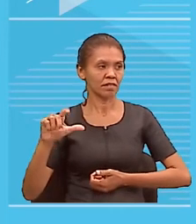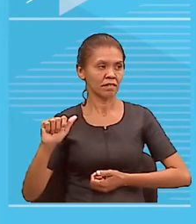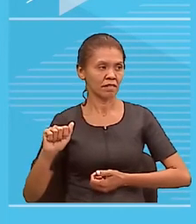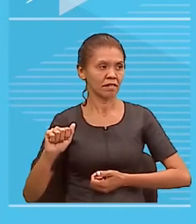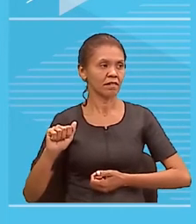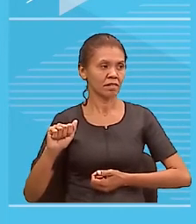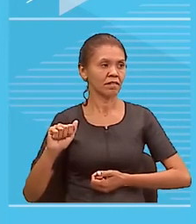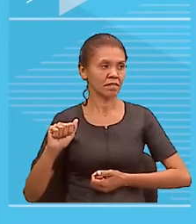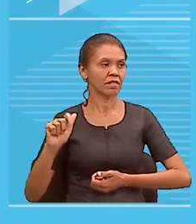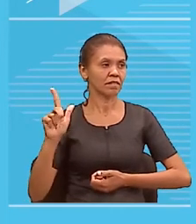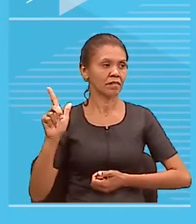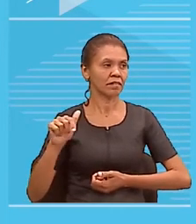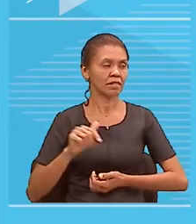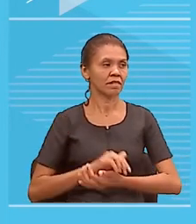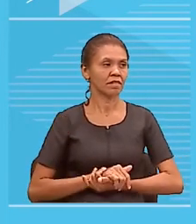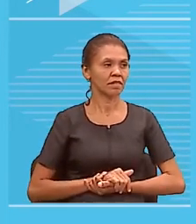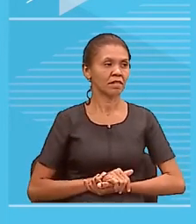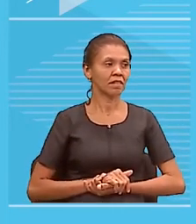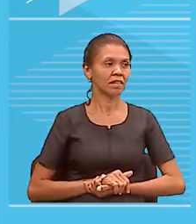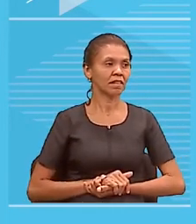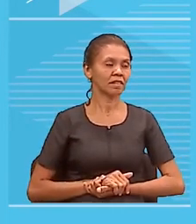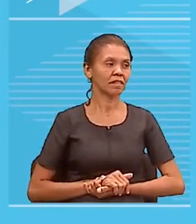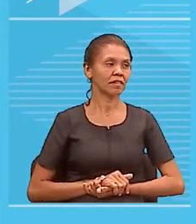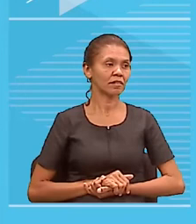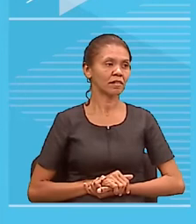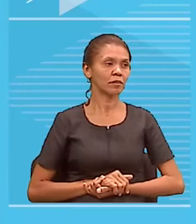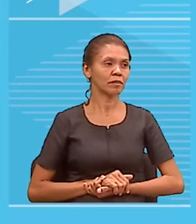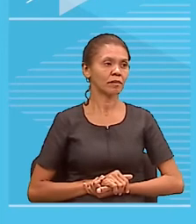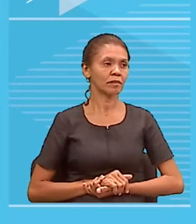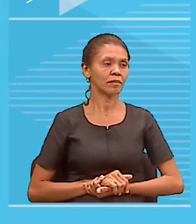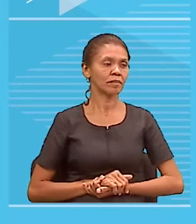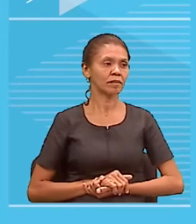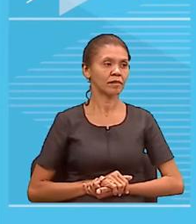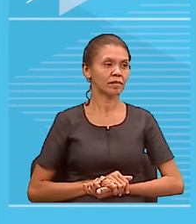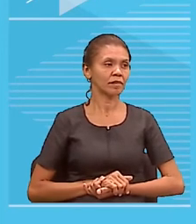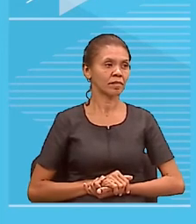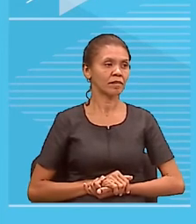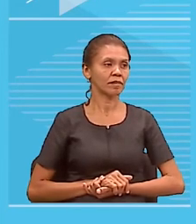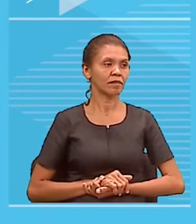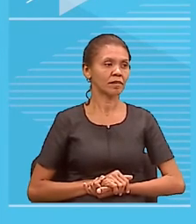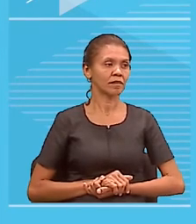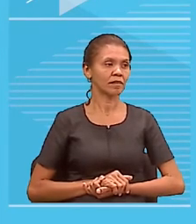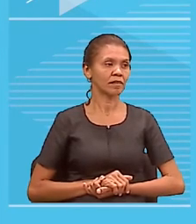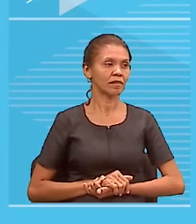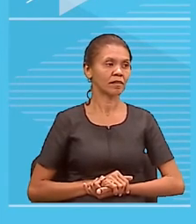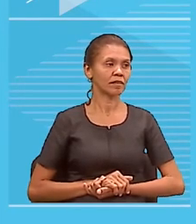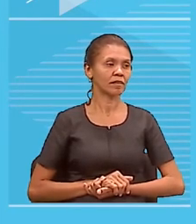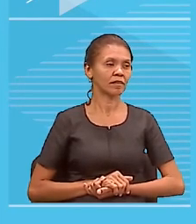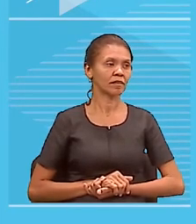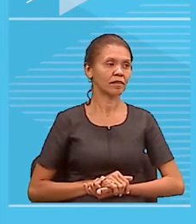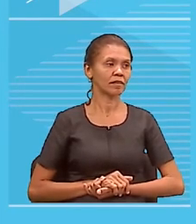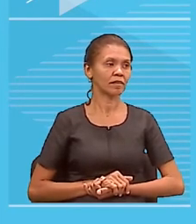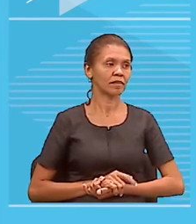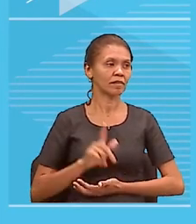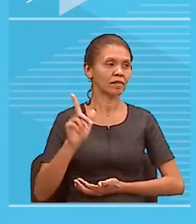para dar uma liga tudo é por causa do amido entendeu E aí ele dá aquele aquele negócio vai fazer